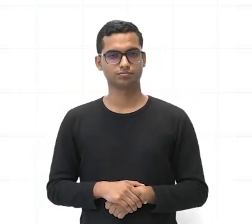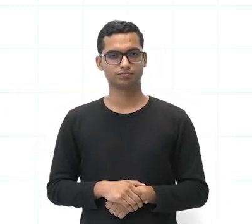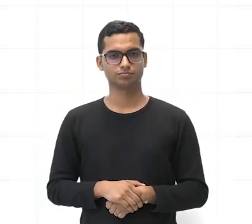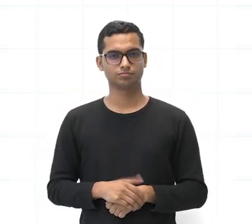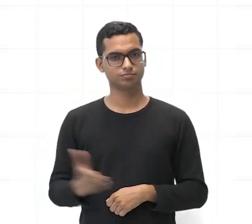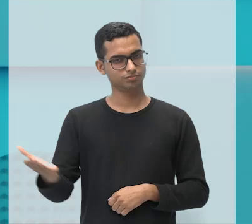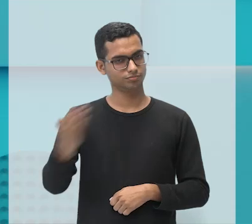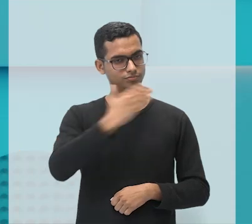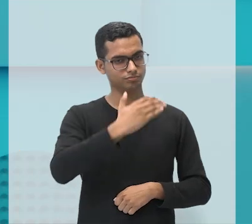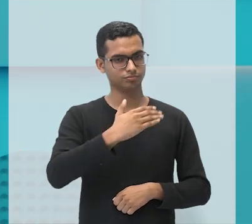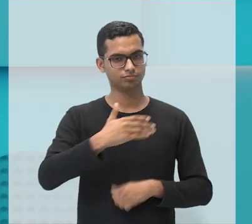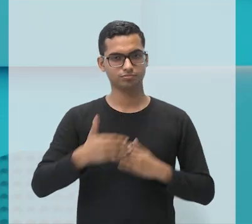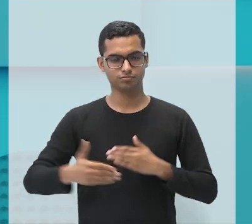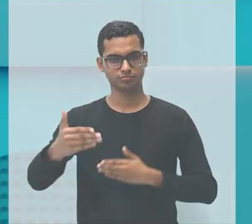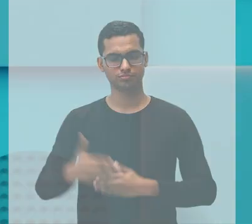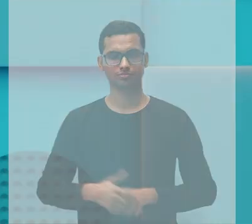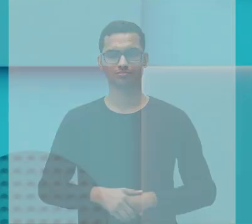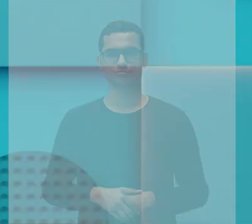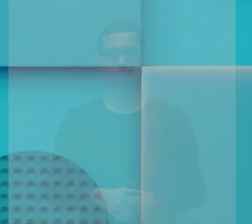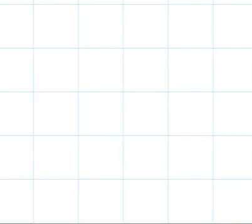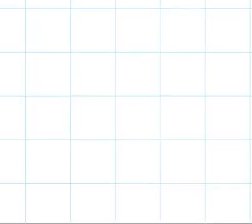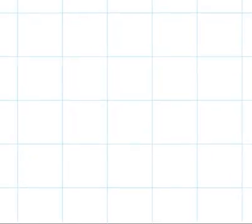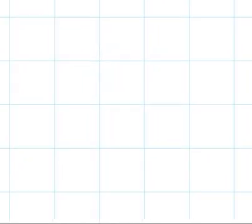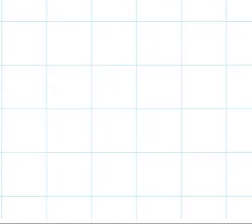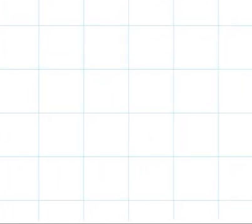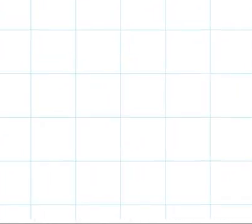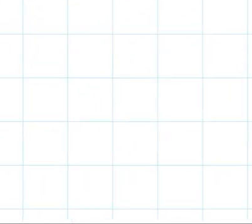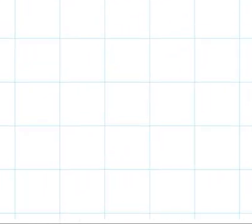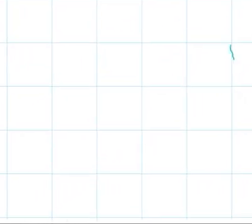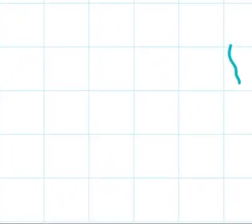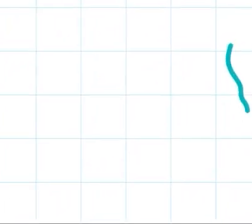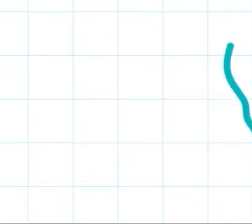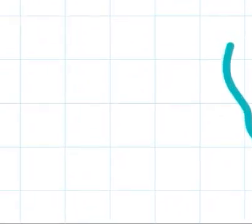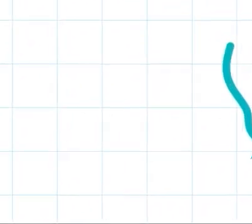delongas, vamos lá? Vamos de aula!